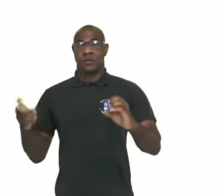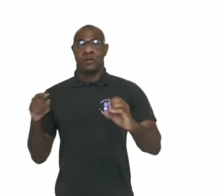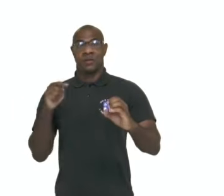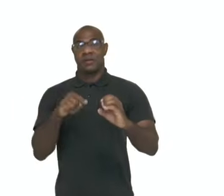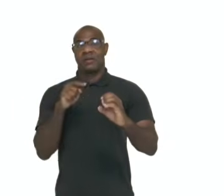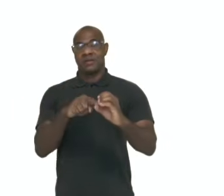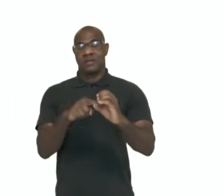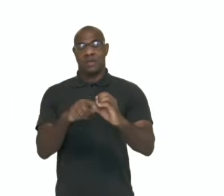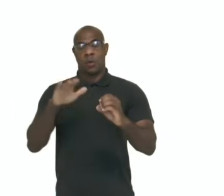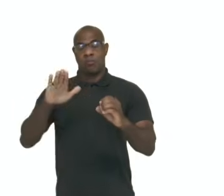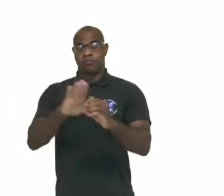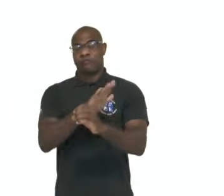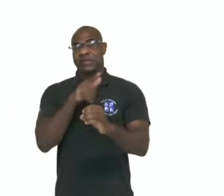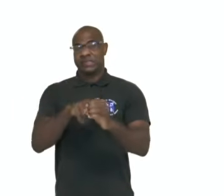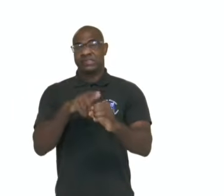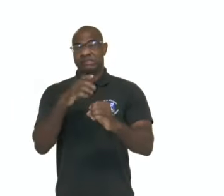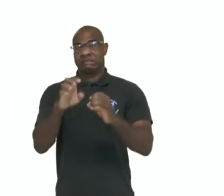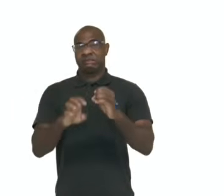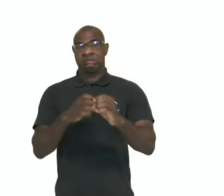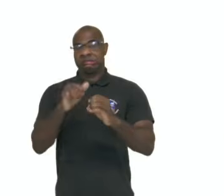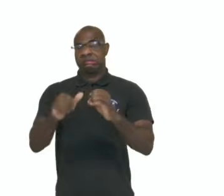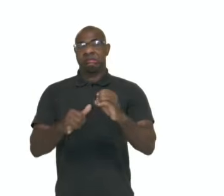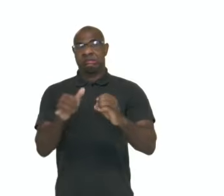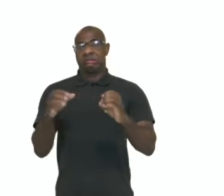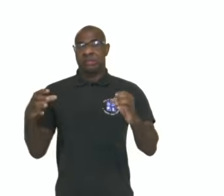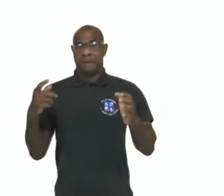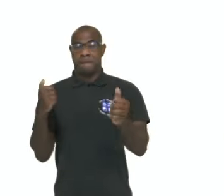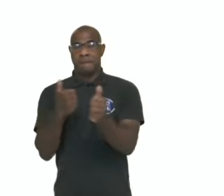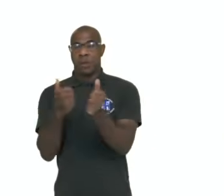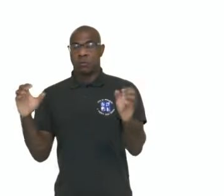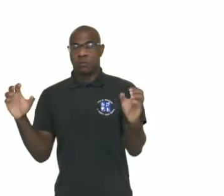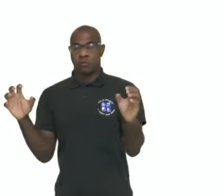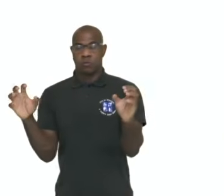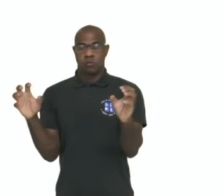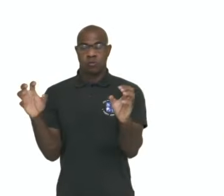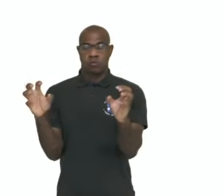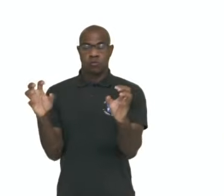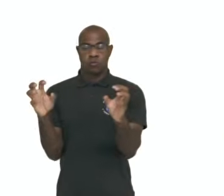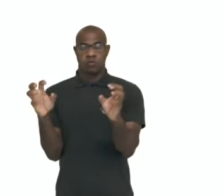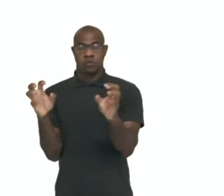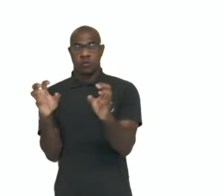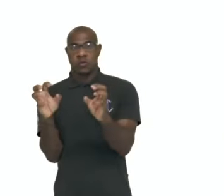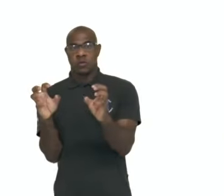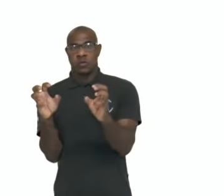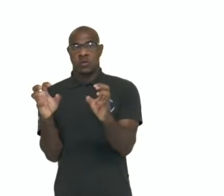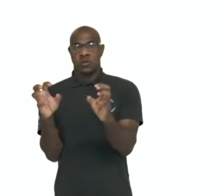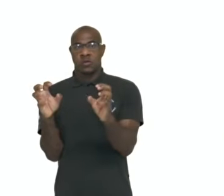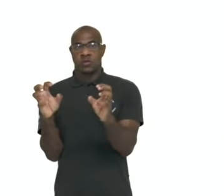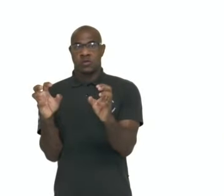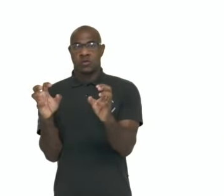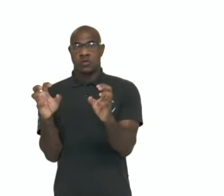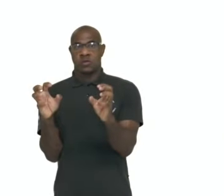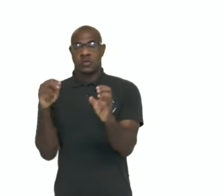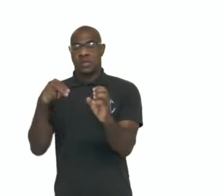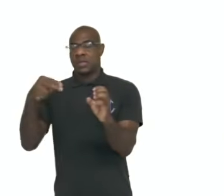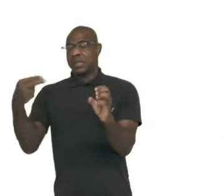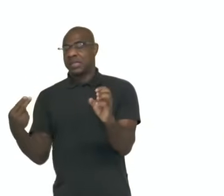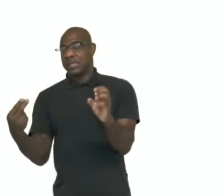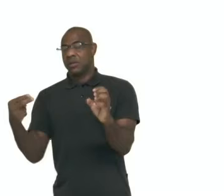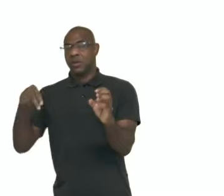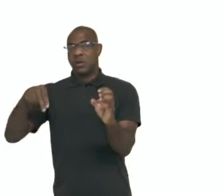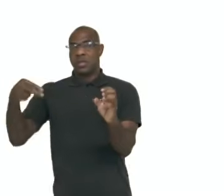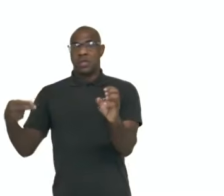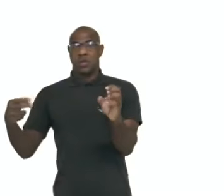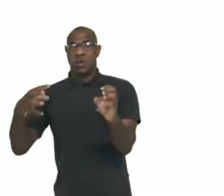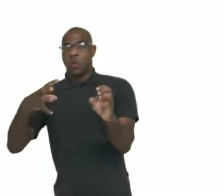corpo carregado se aproxima do outro, que está neutro, e induz a